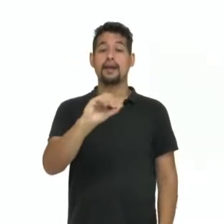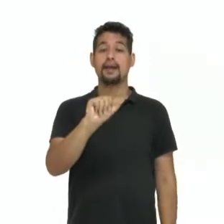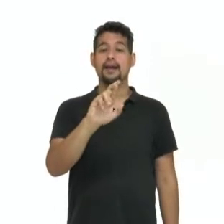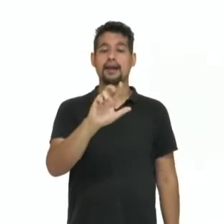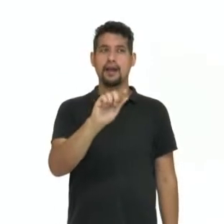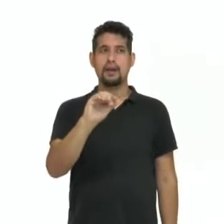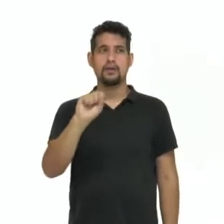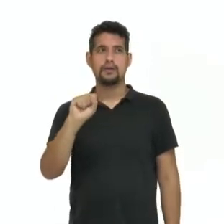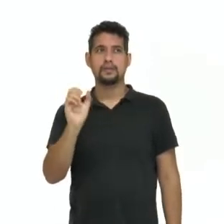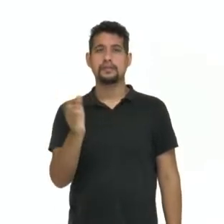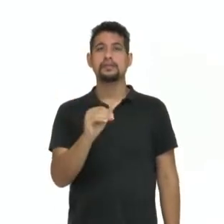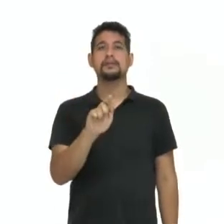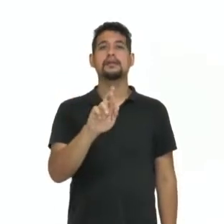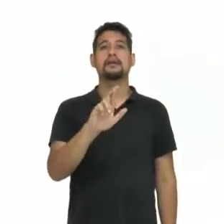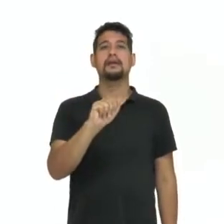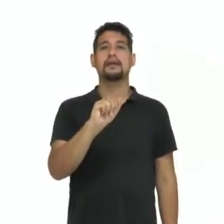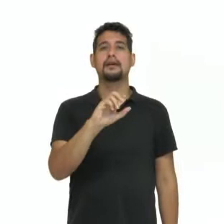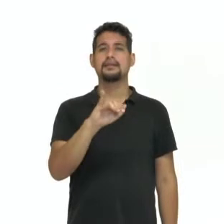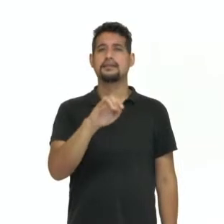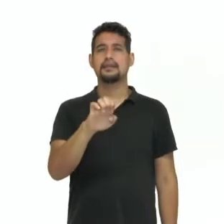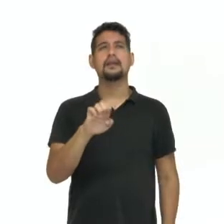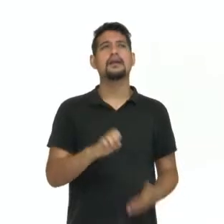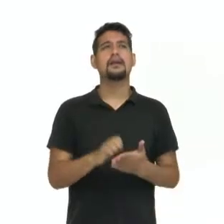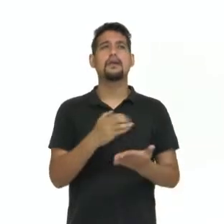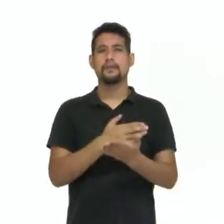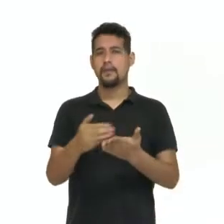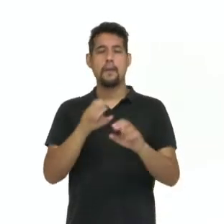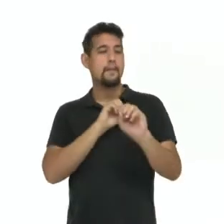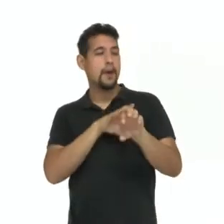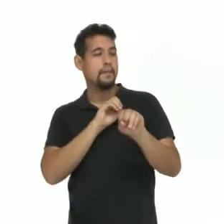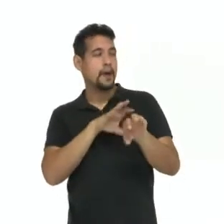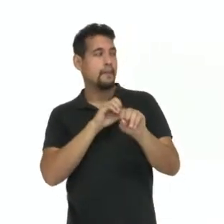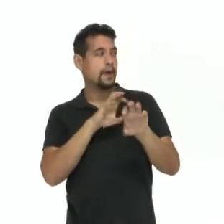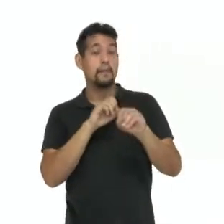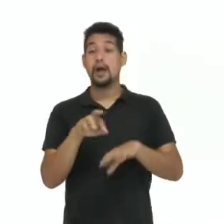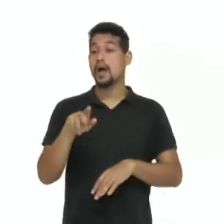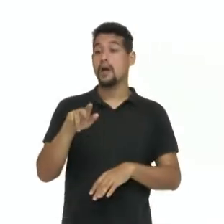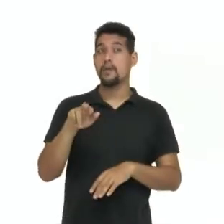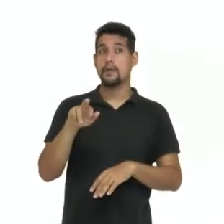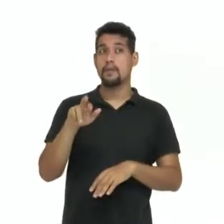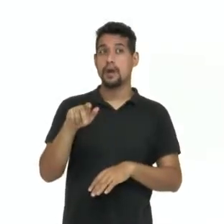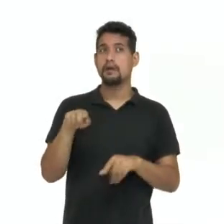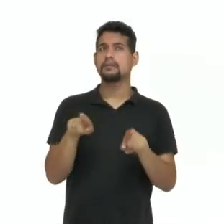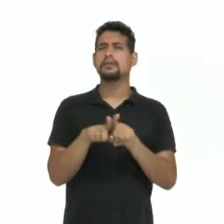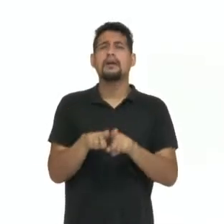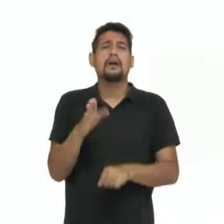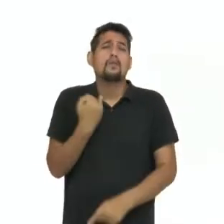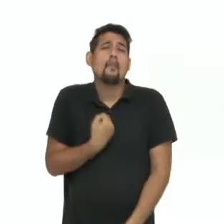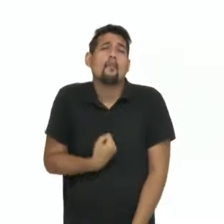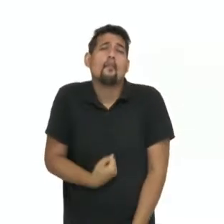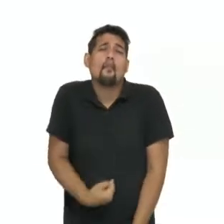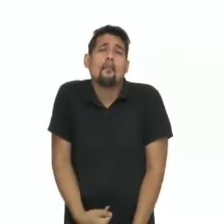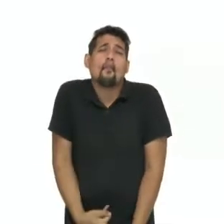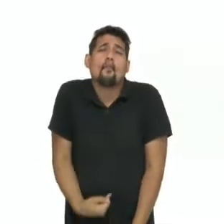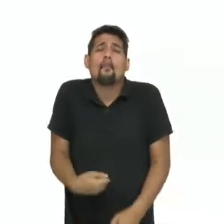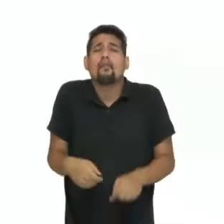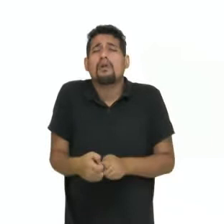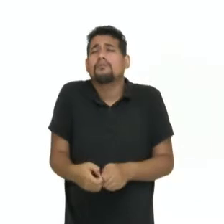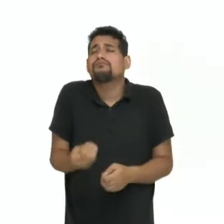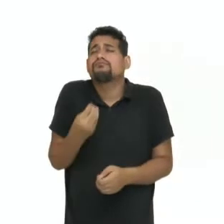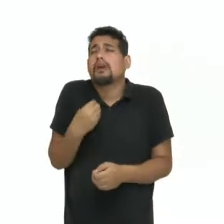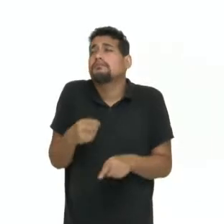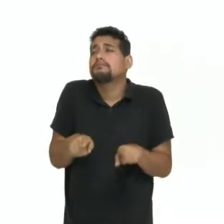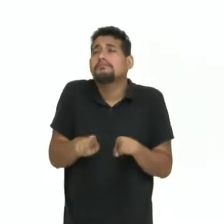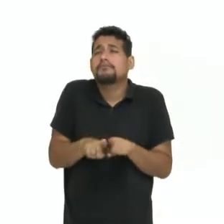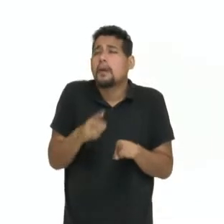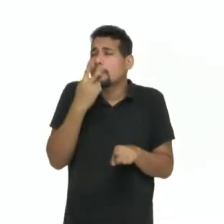seu conhecimento de jiu-jitsu, como ele sabia, ao irmão franzino, magrinho, mirradinho e de